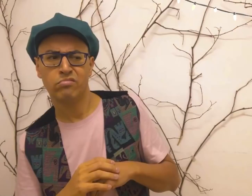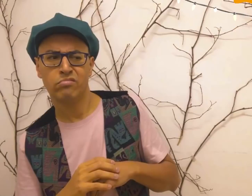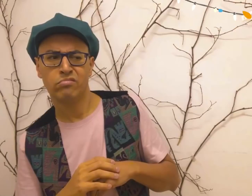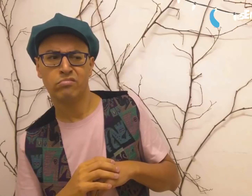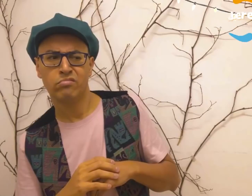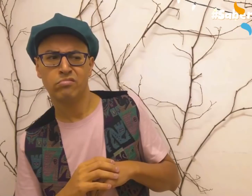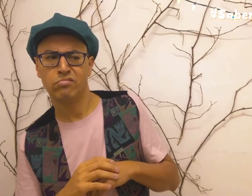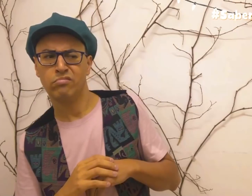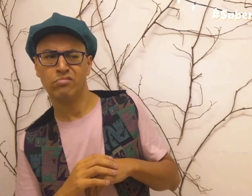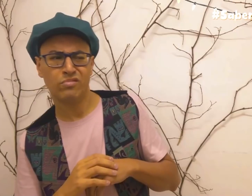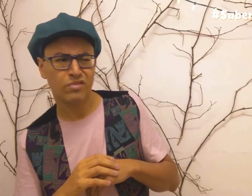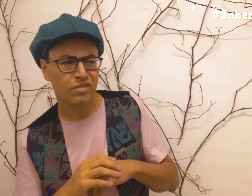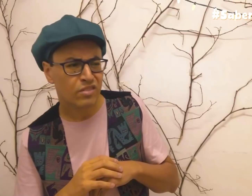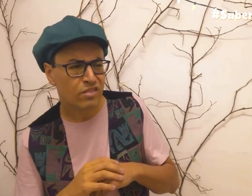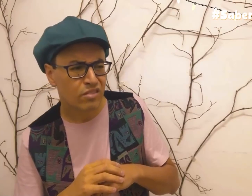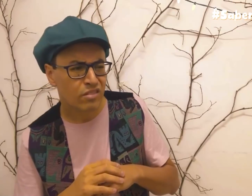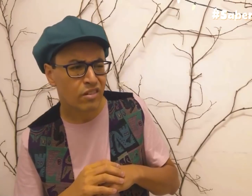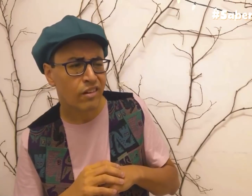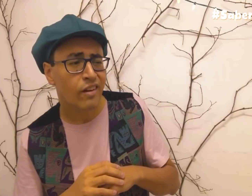Hum?